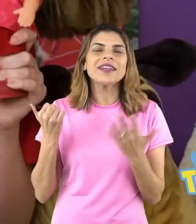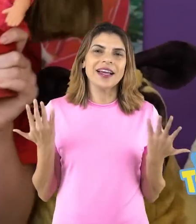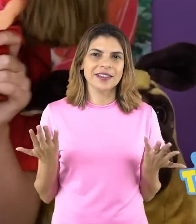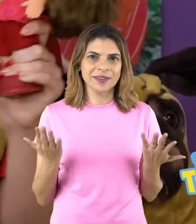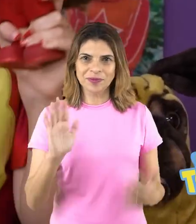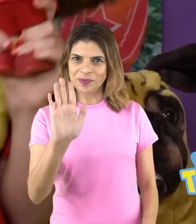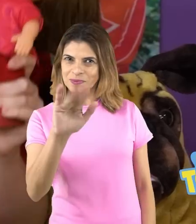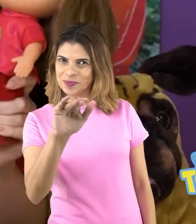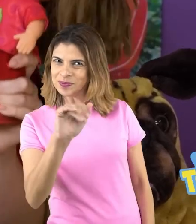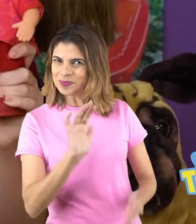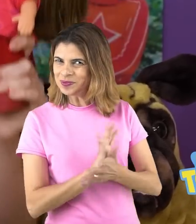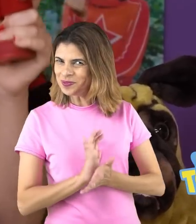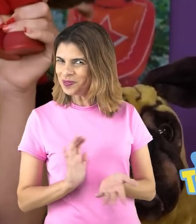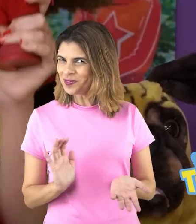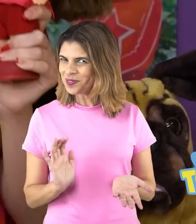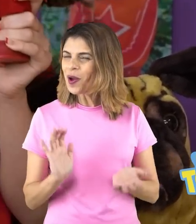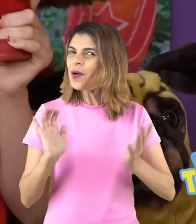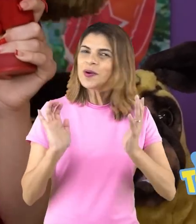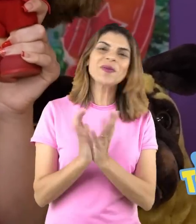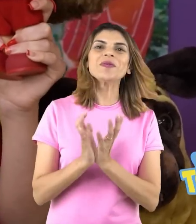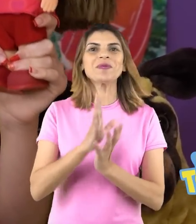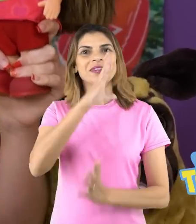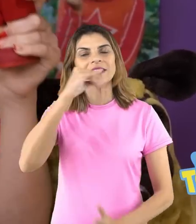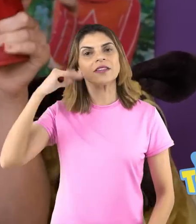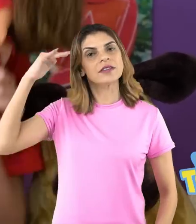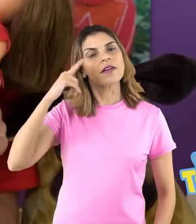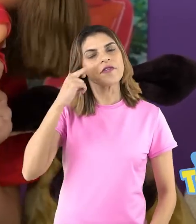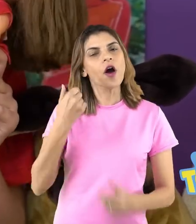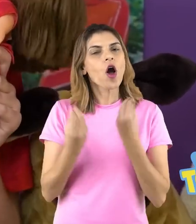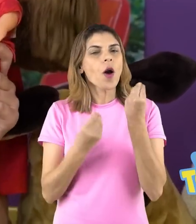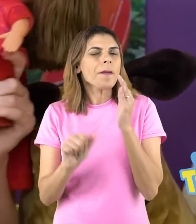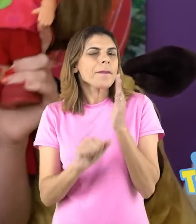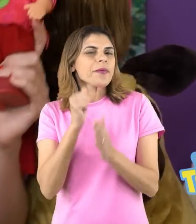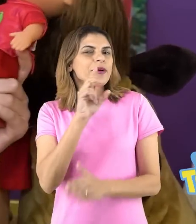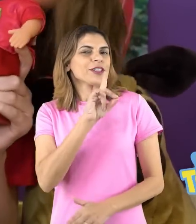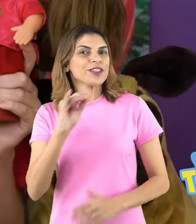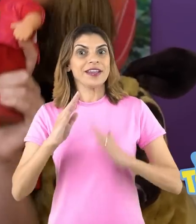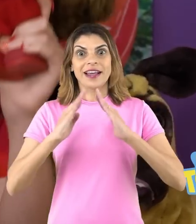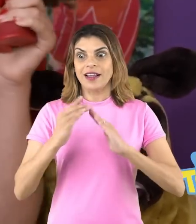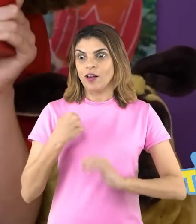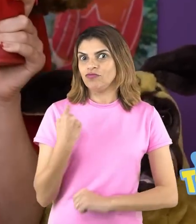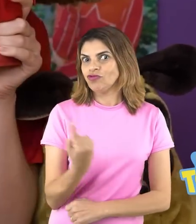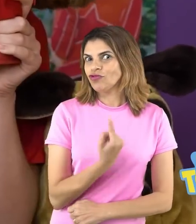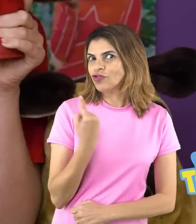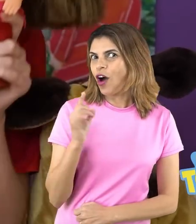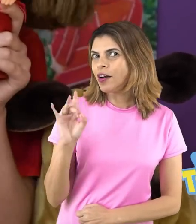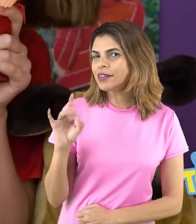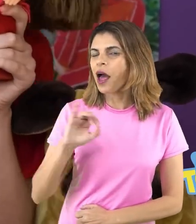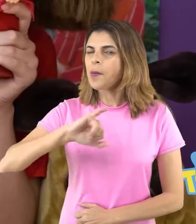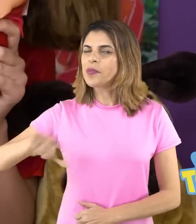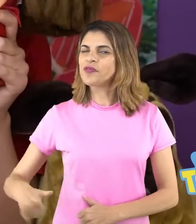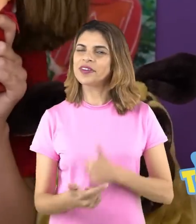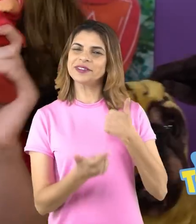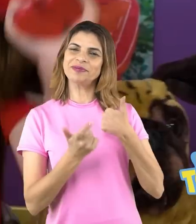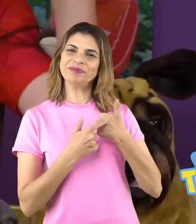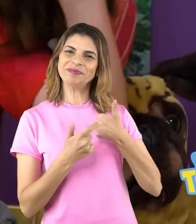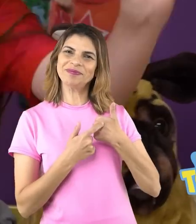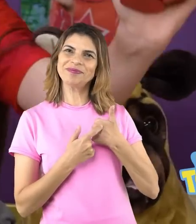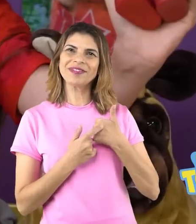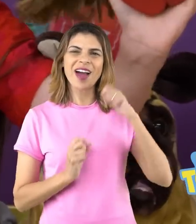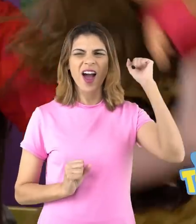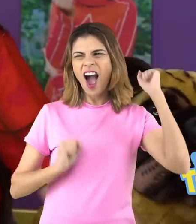em público super jovem se vocês querem acompanhar o meu primeiro dia em casa sozinha deixem um like no episódio de